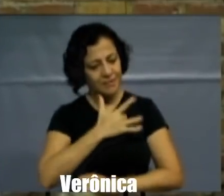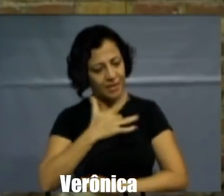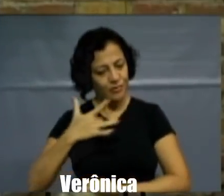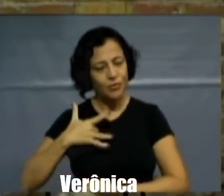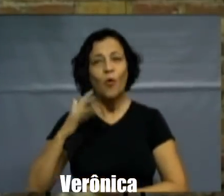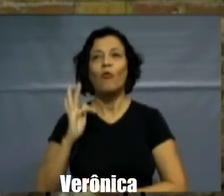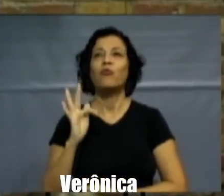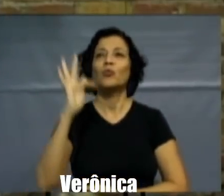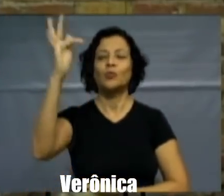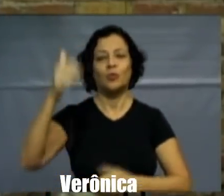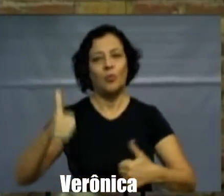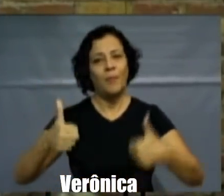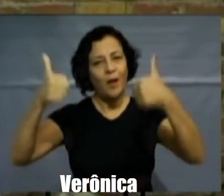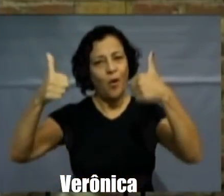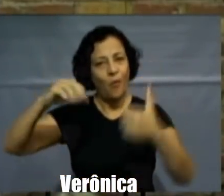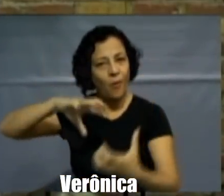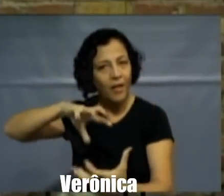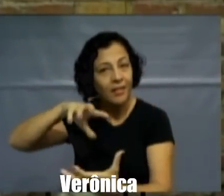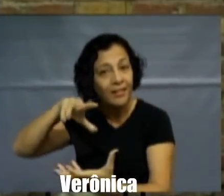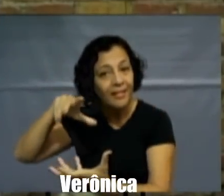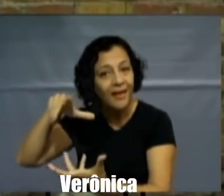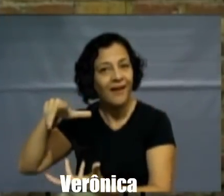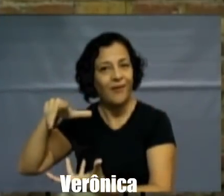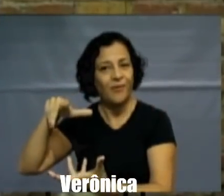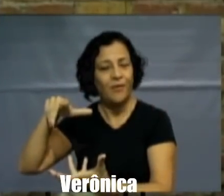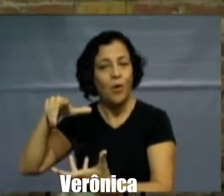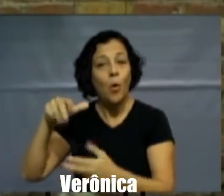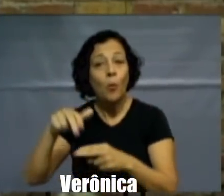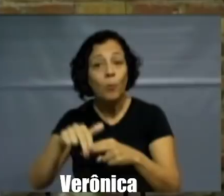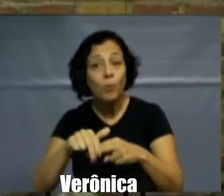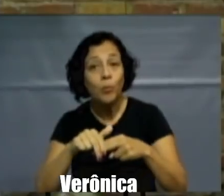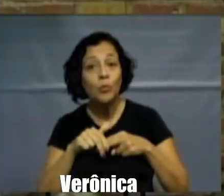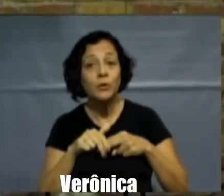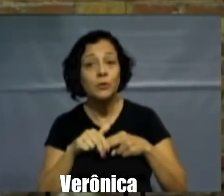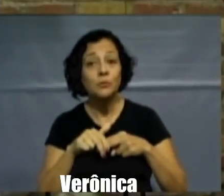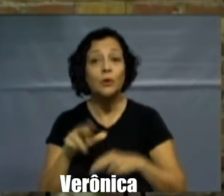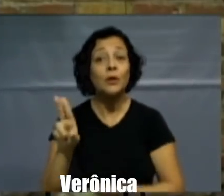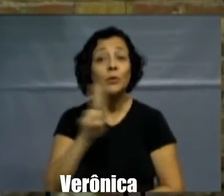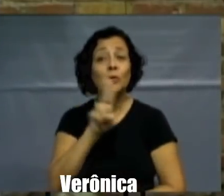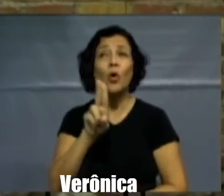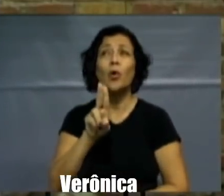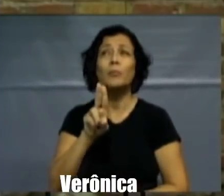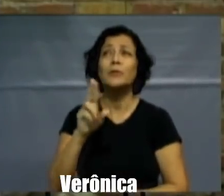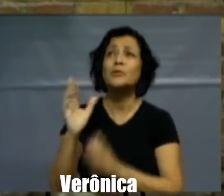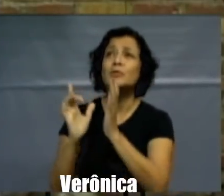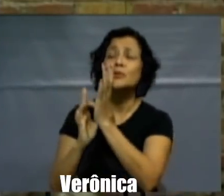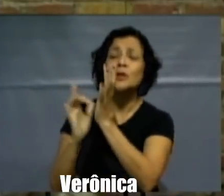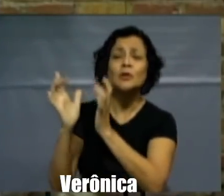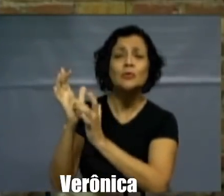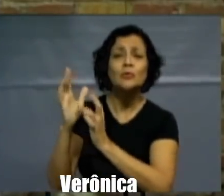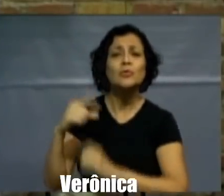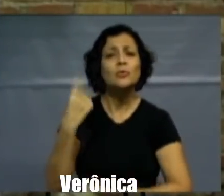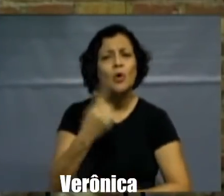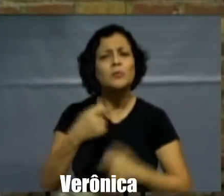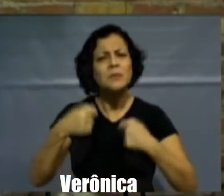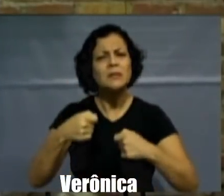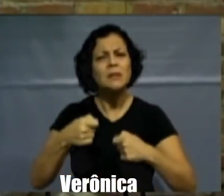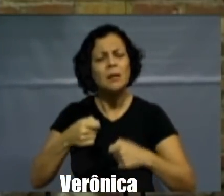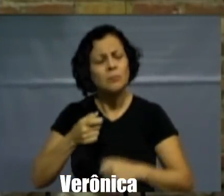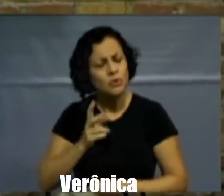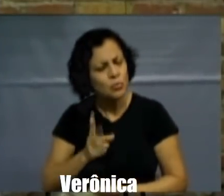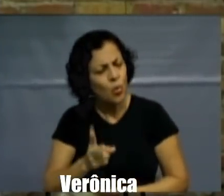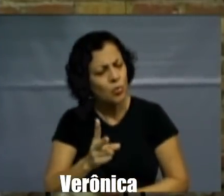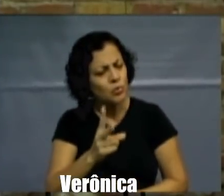futuro eterno. É contrassenso valer-se do nome de Jesus para tentar a continuação de antigos